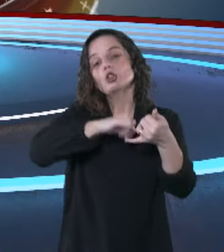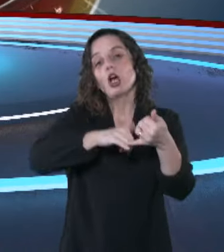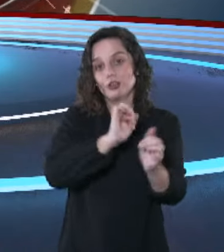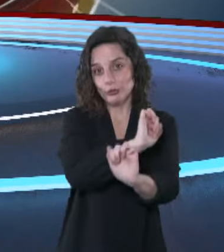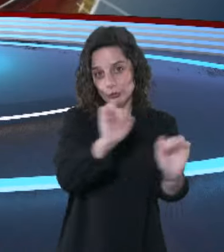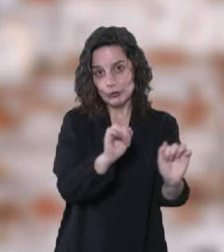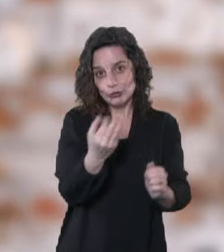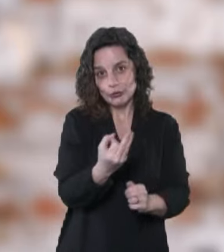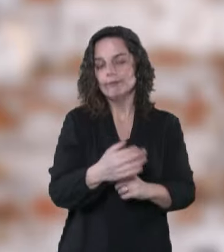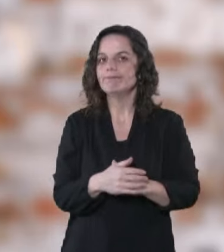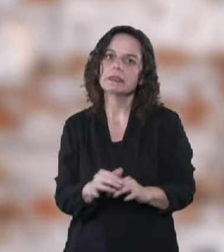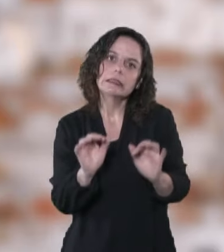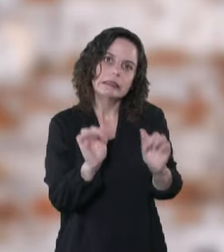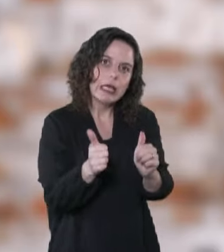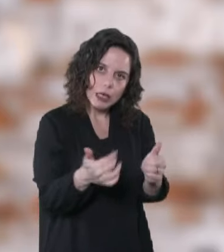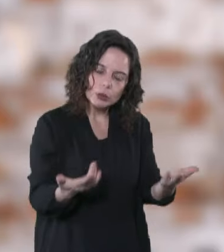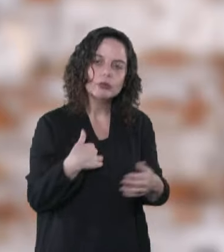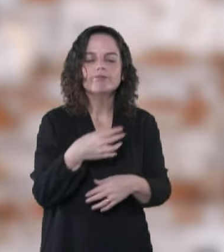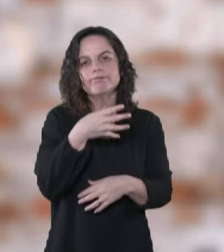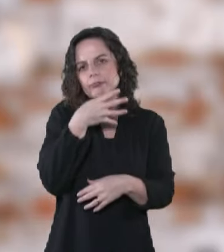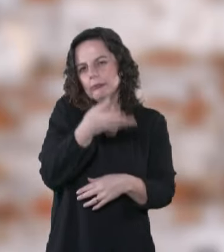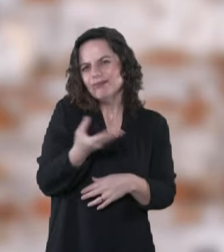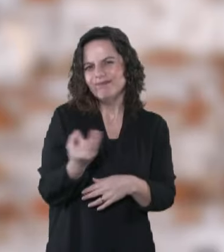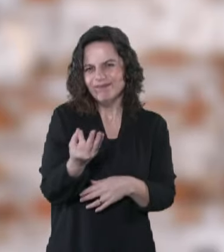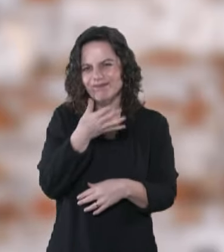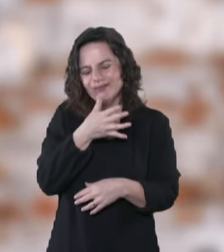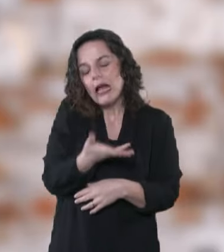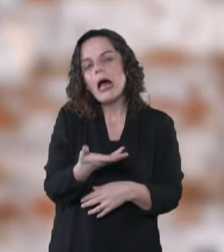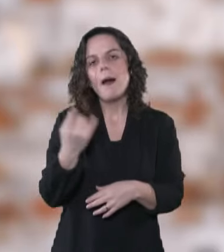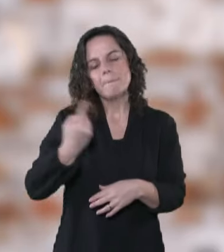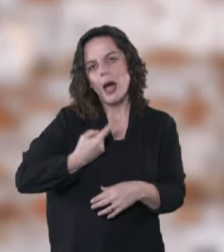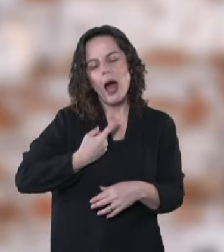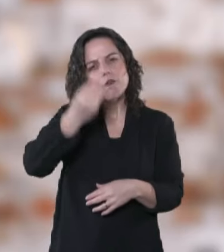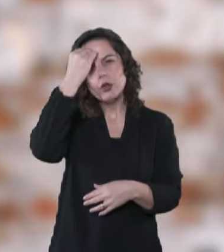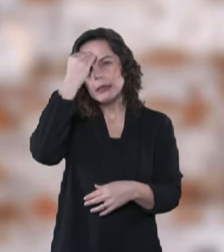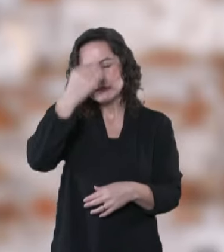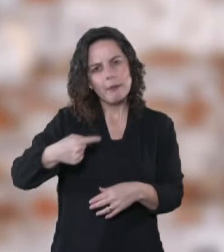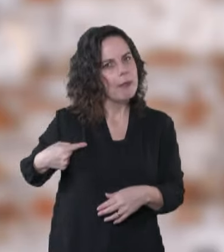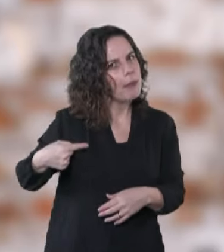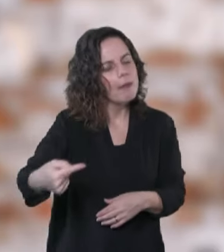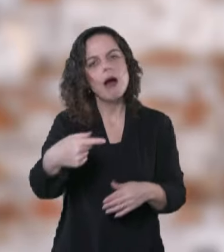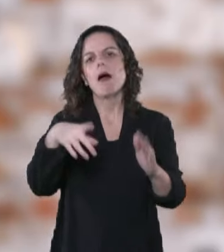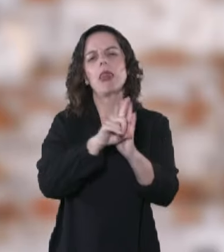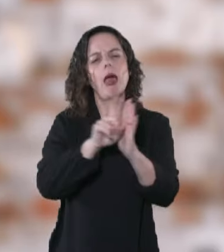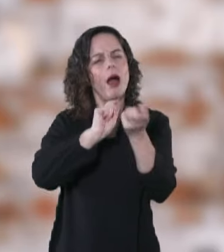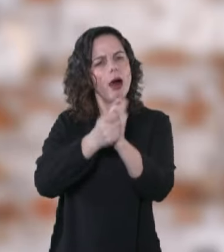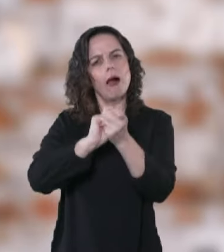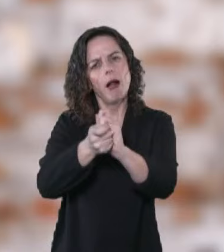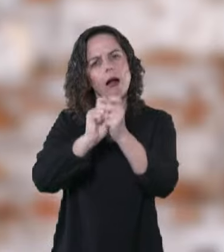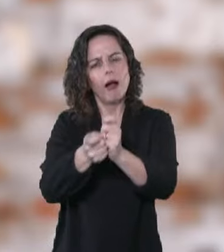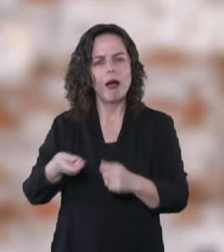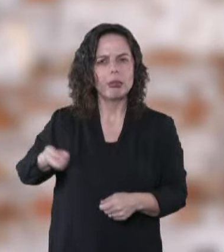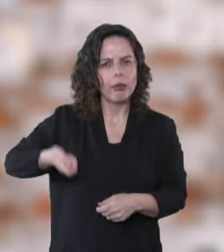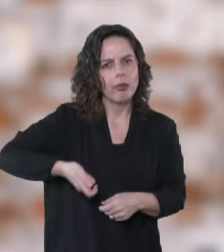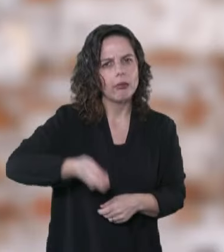Sem dúvida, aliás, como disse, nós temos que ter recorrentemente formação. As alterações legislativas são imensas, estamos